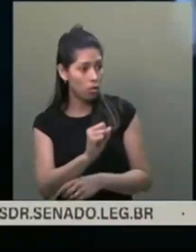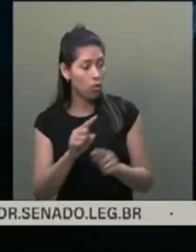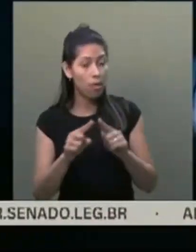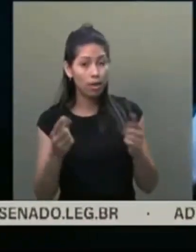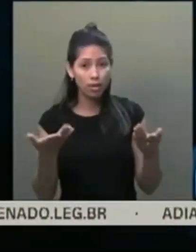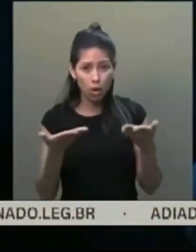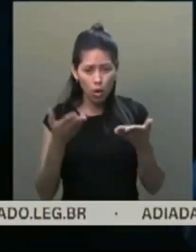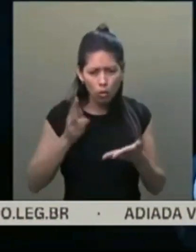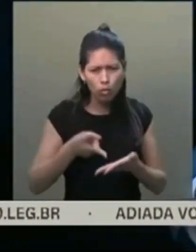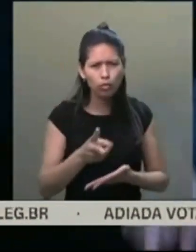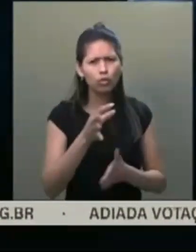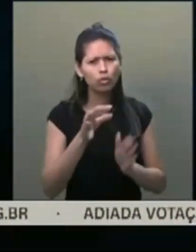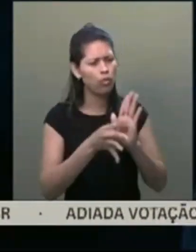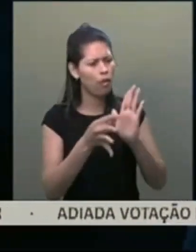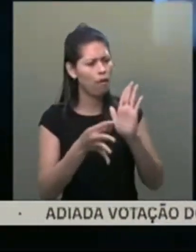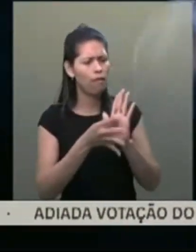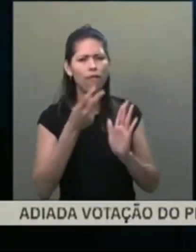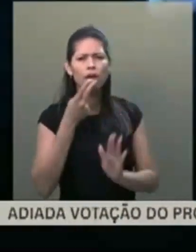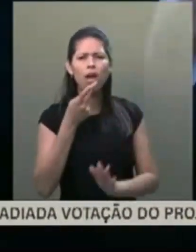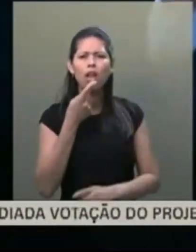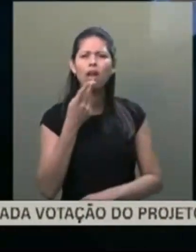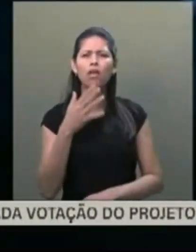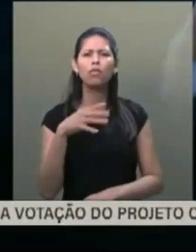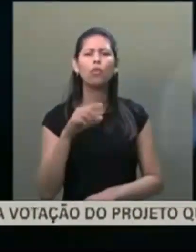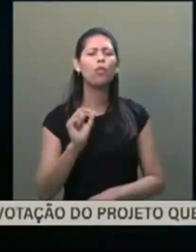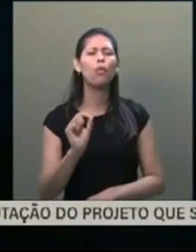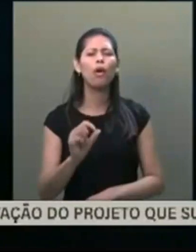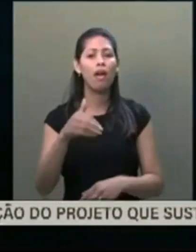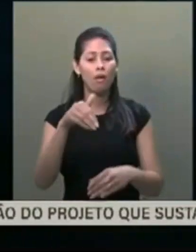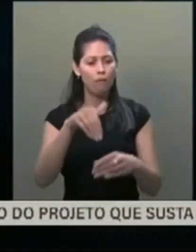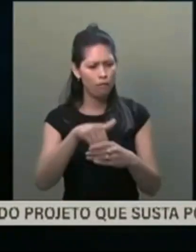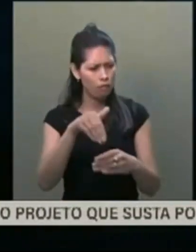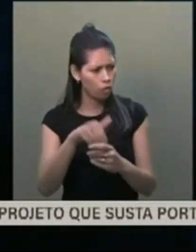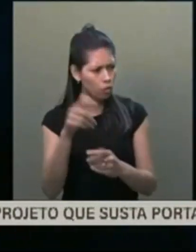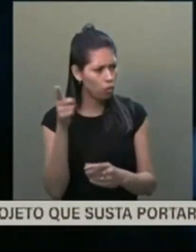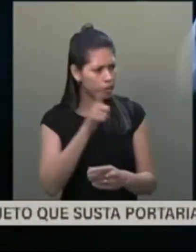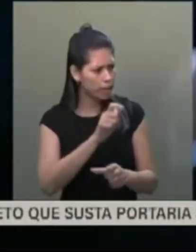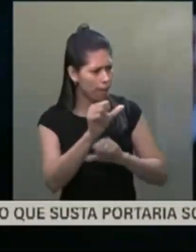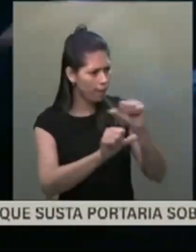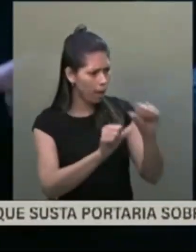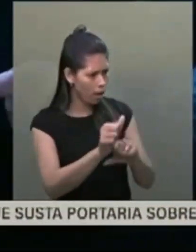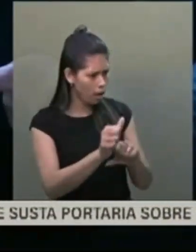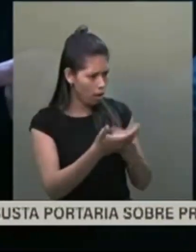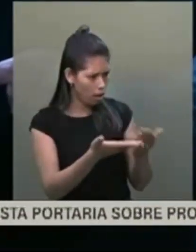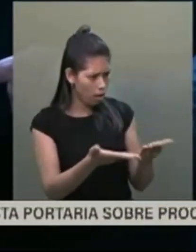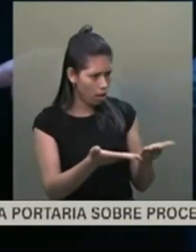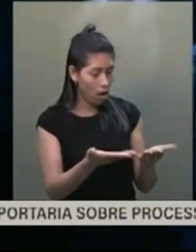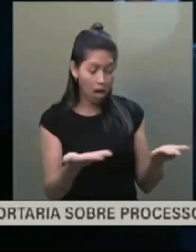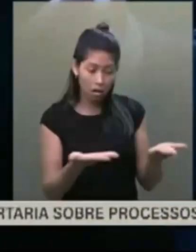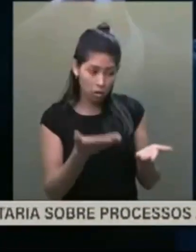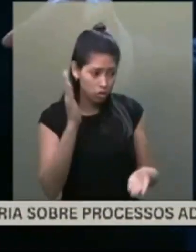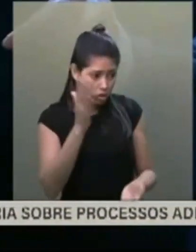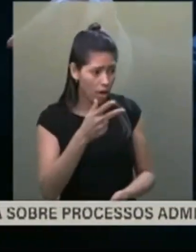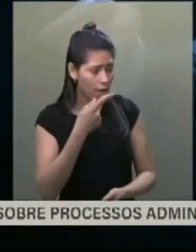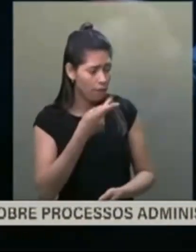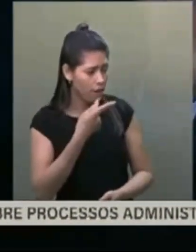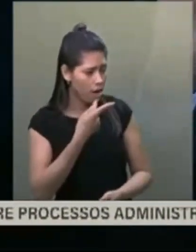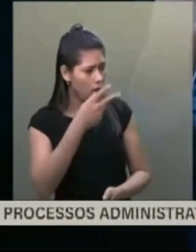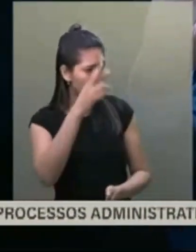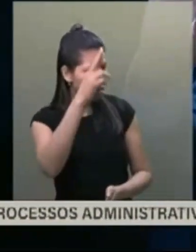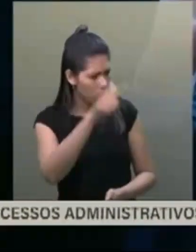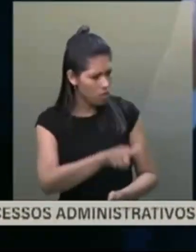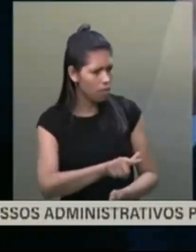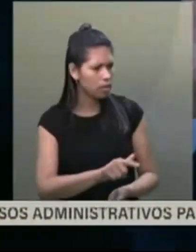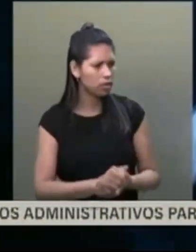continuar a dizer, o voto não é auditável. Disse e digo, e repito, não